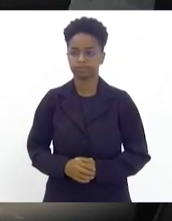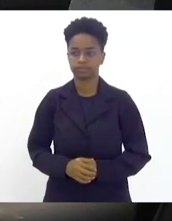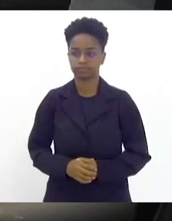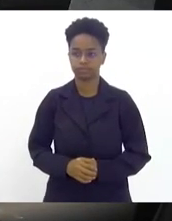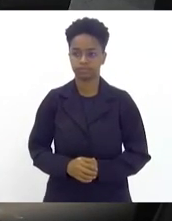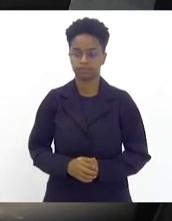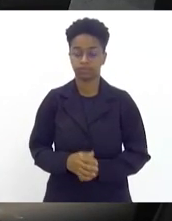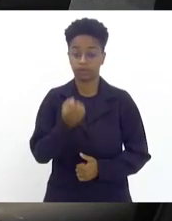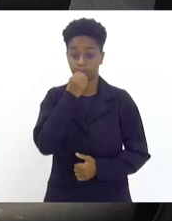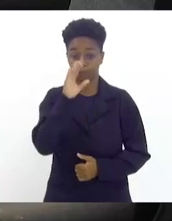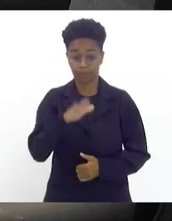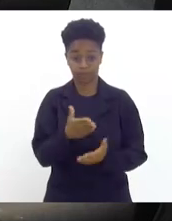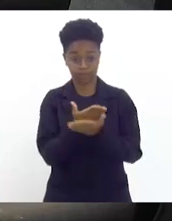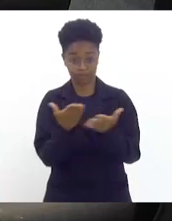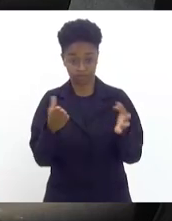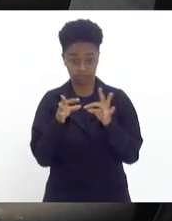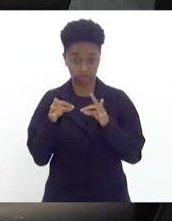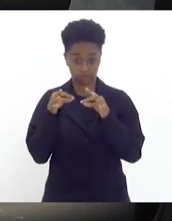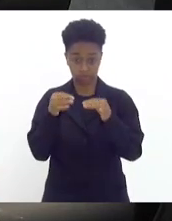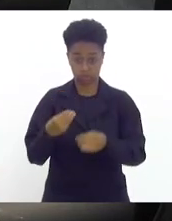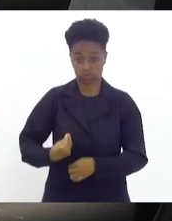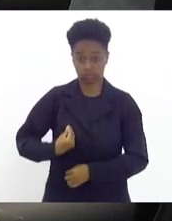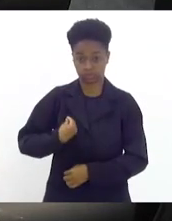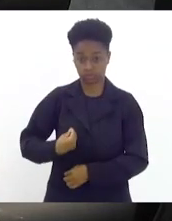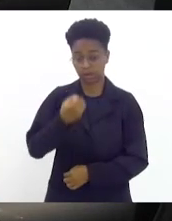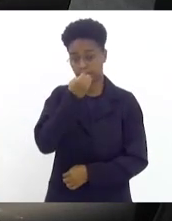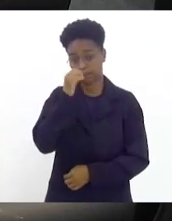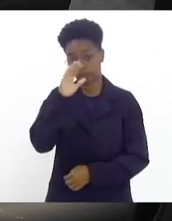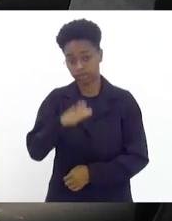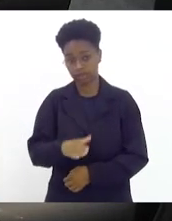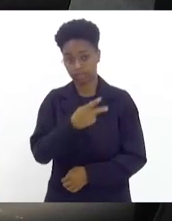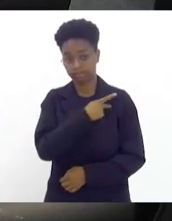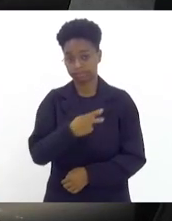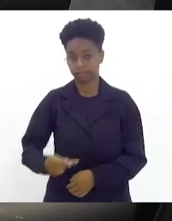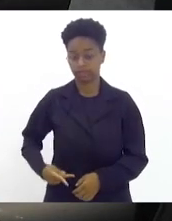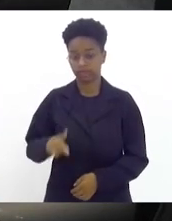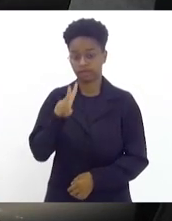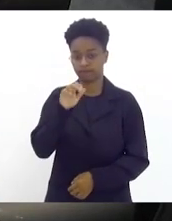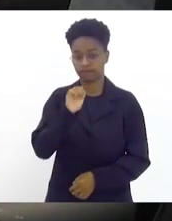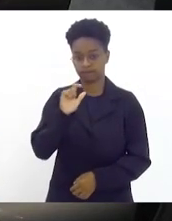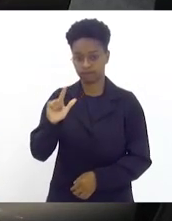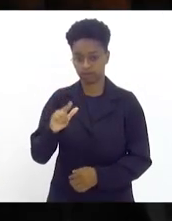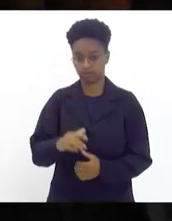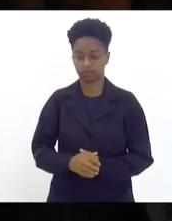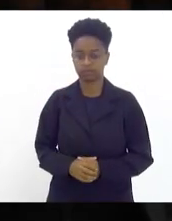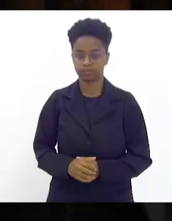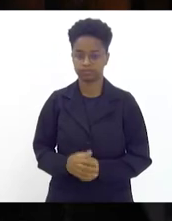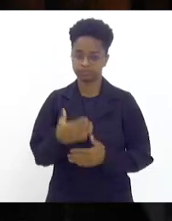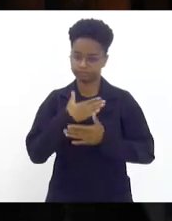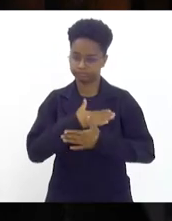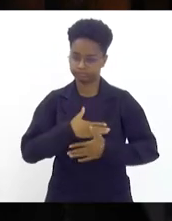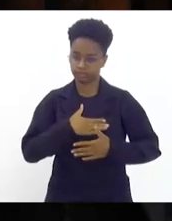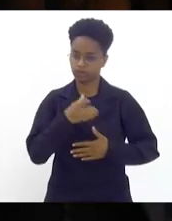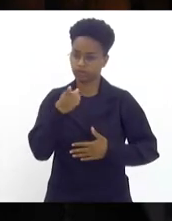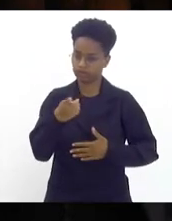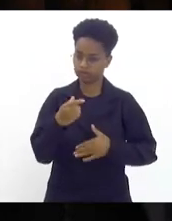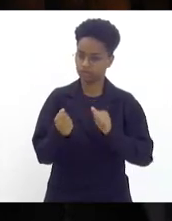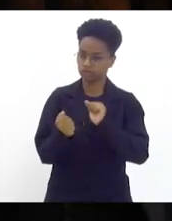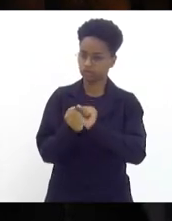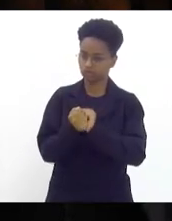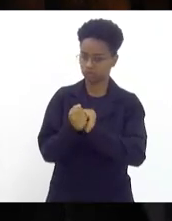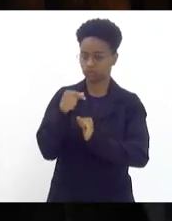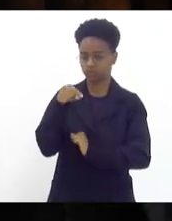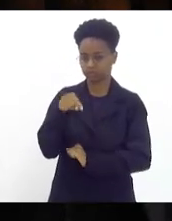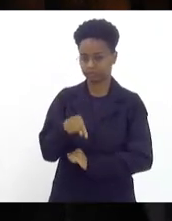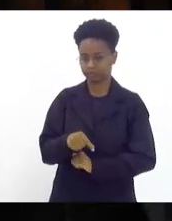Boa tarde Boa tarde a todos presentes Boa tarde Presidente Val uma honra aqui ter você presidindo essa sessão